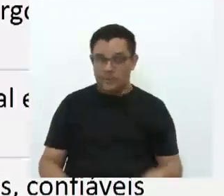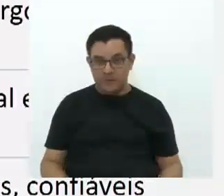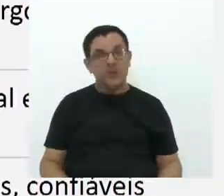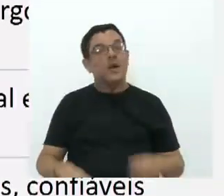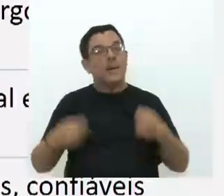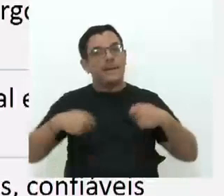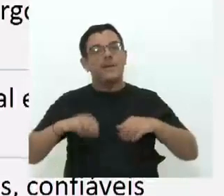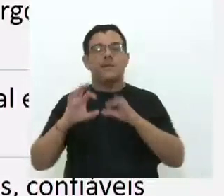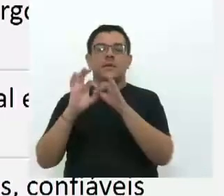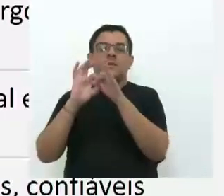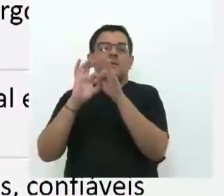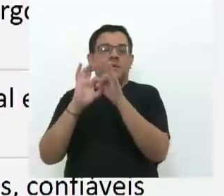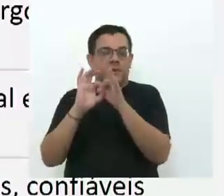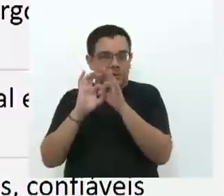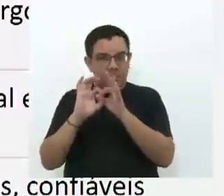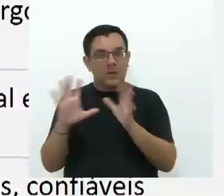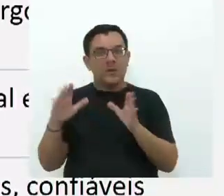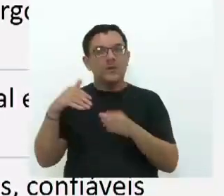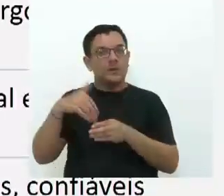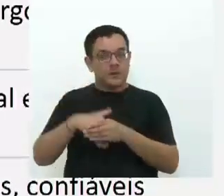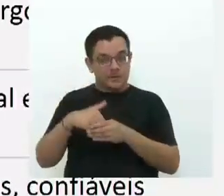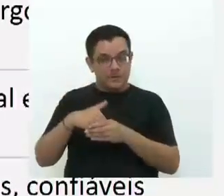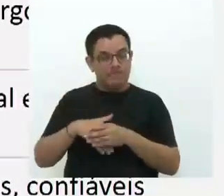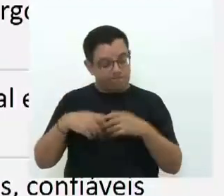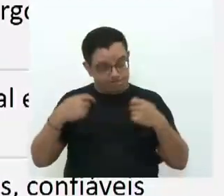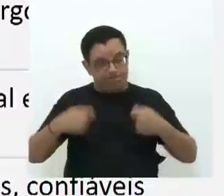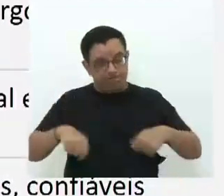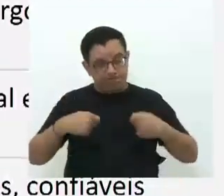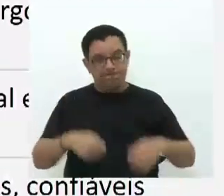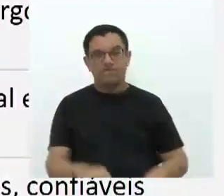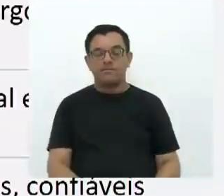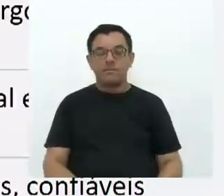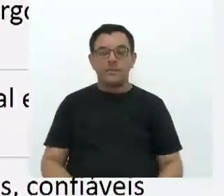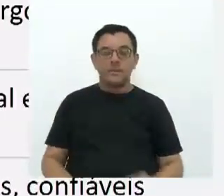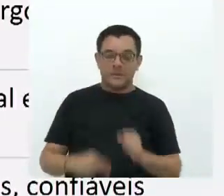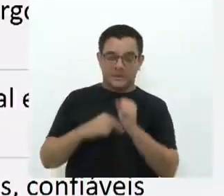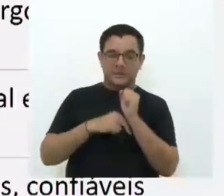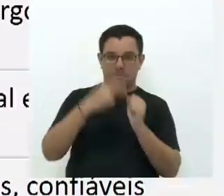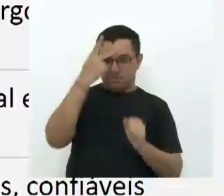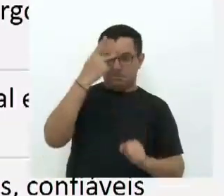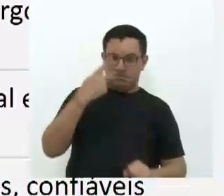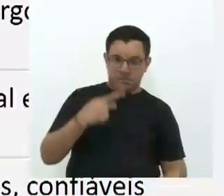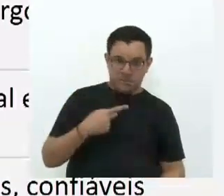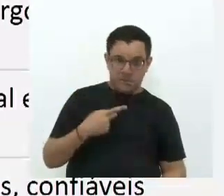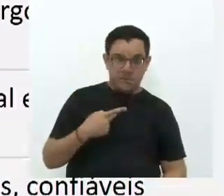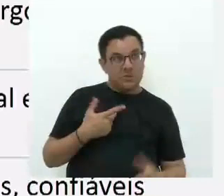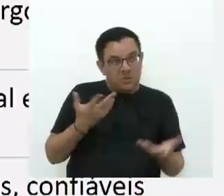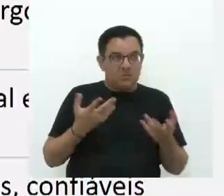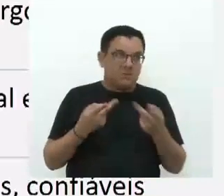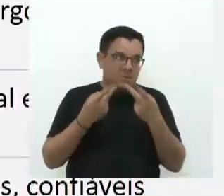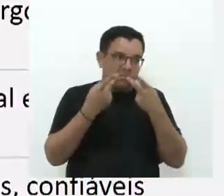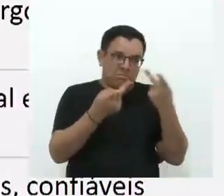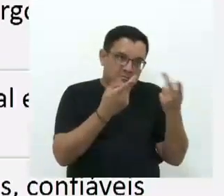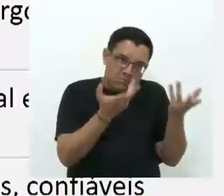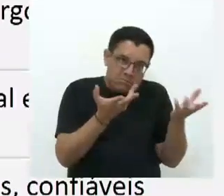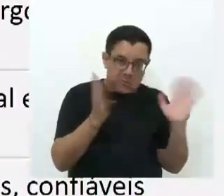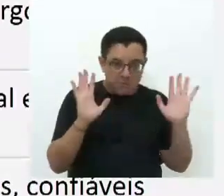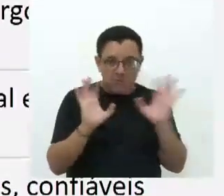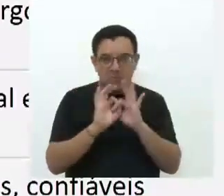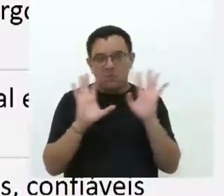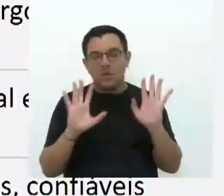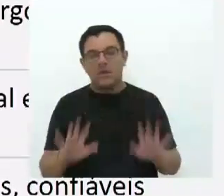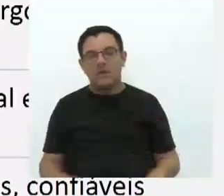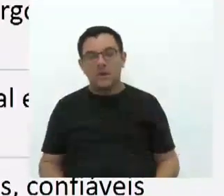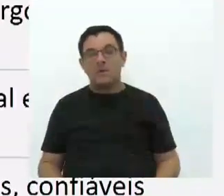ter plena liberdade para votar que eu tenha esse segredo só para mim a não ser que eu queira falar e que o meu voto seja contado